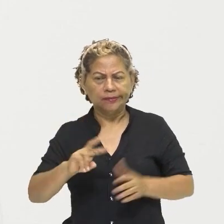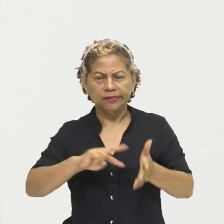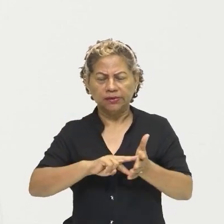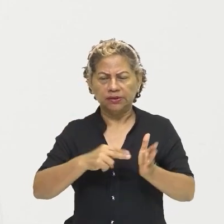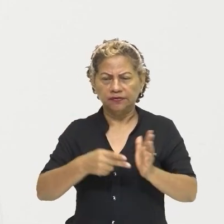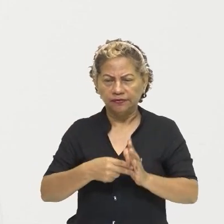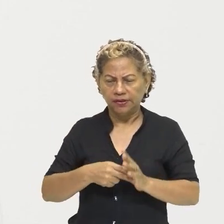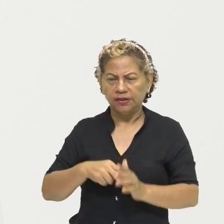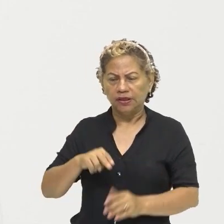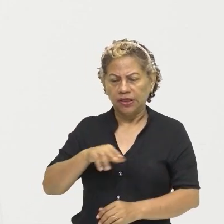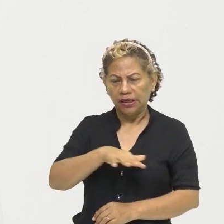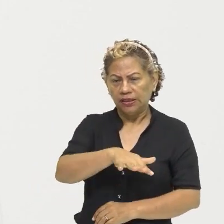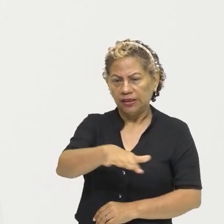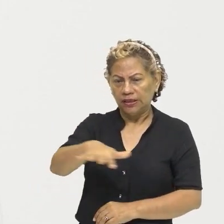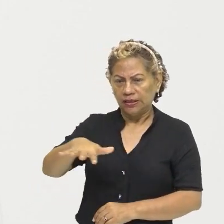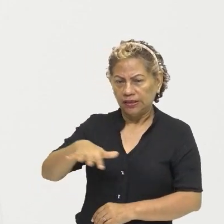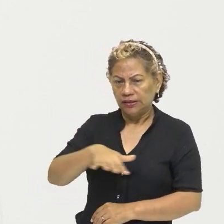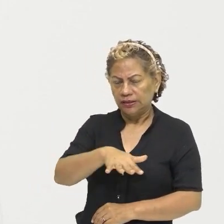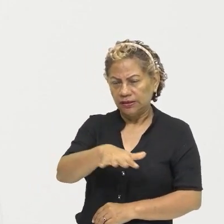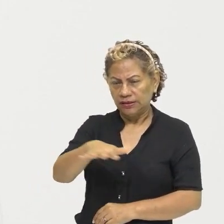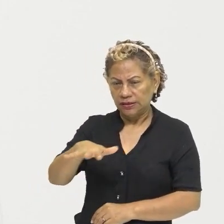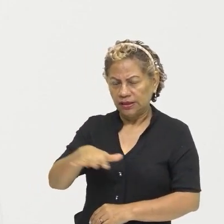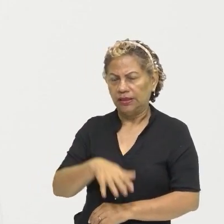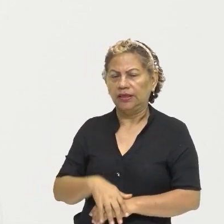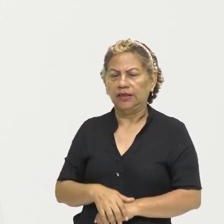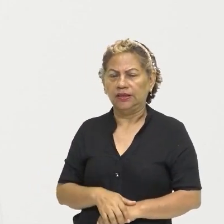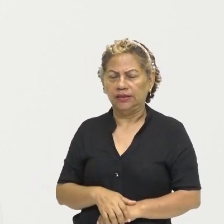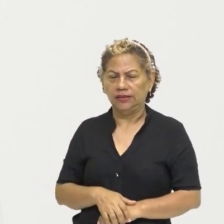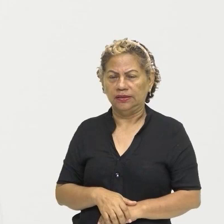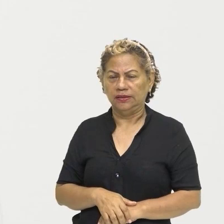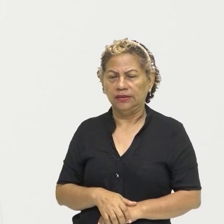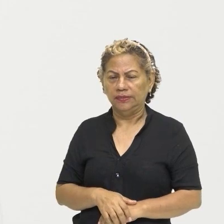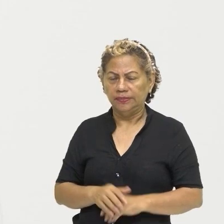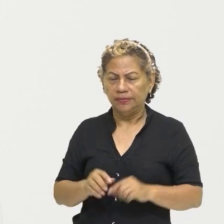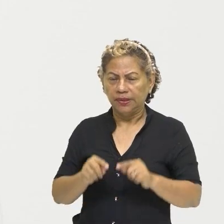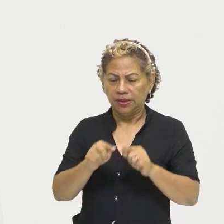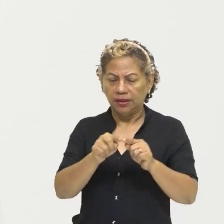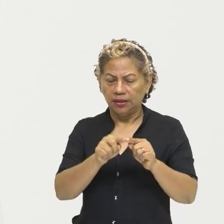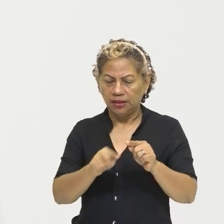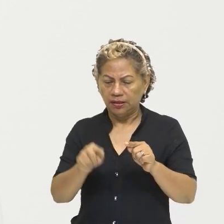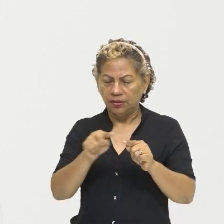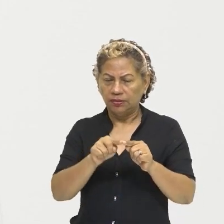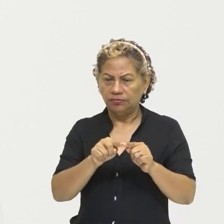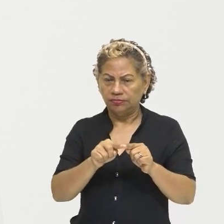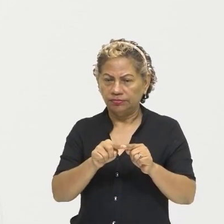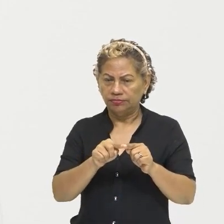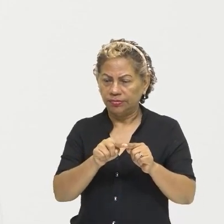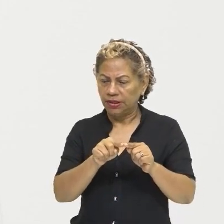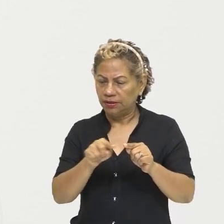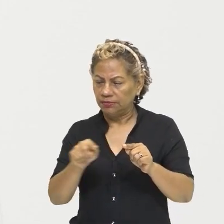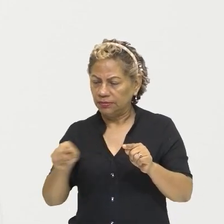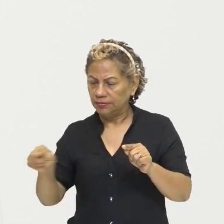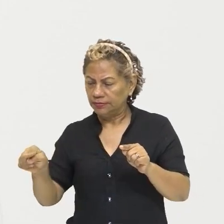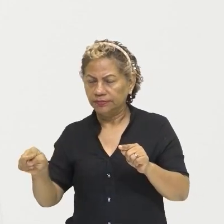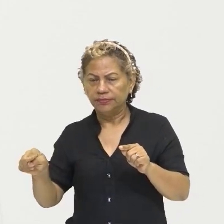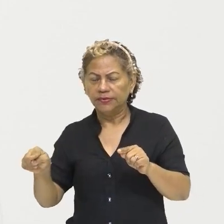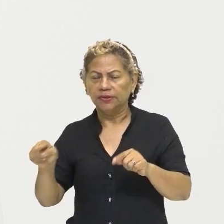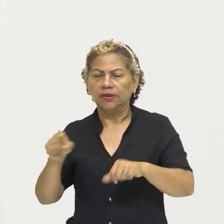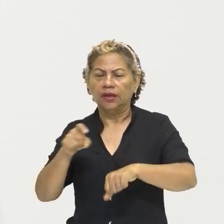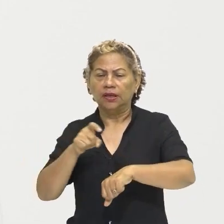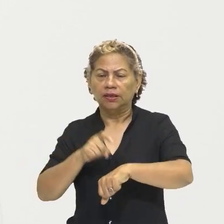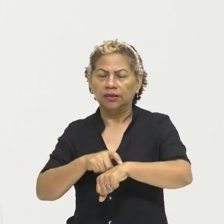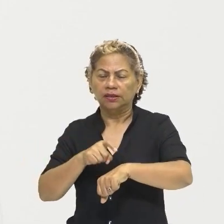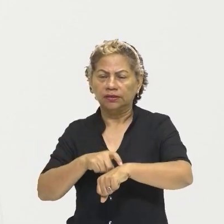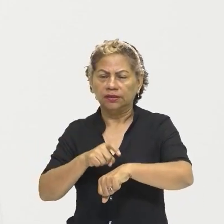áreas varridas pelo raio da trajetória, nesses intervalos de tempo. Então,